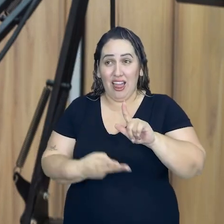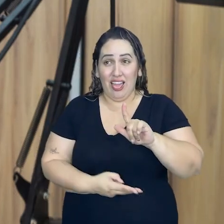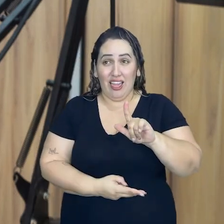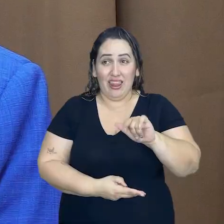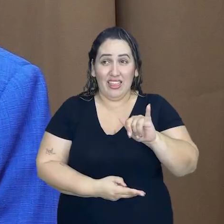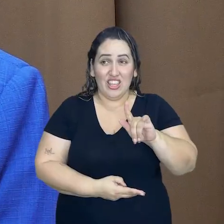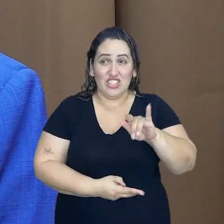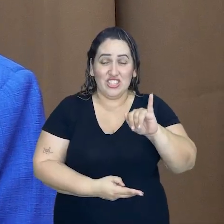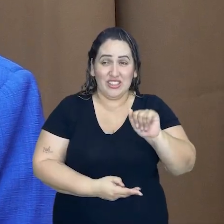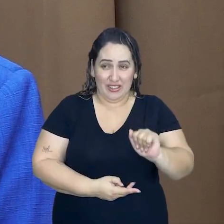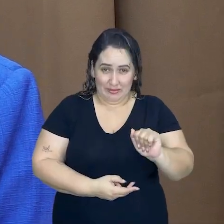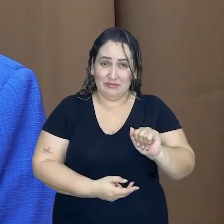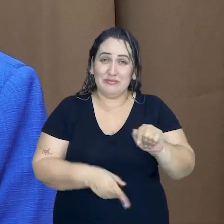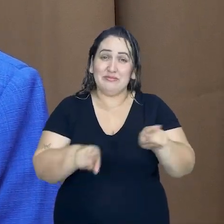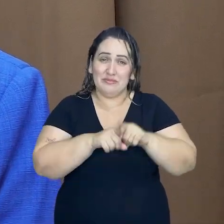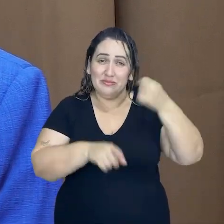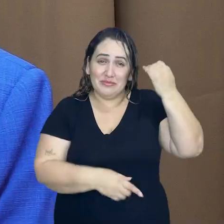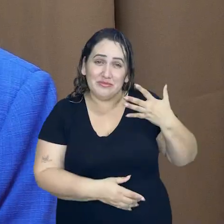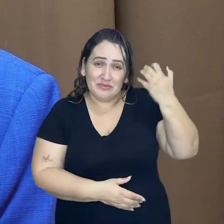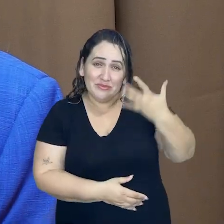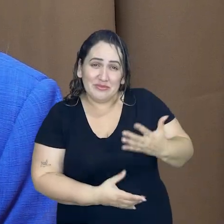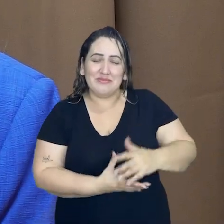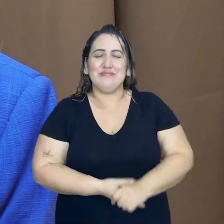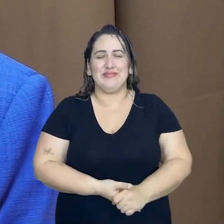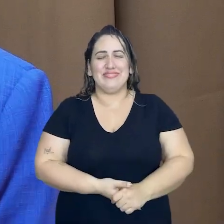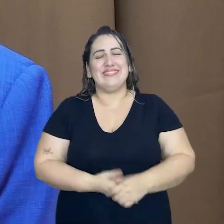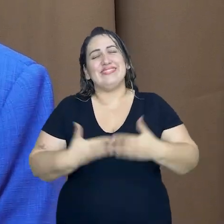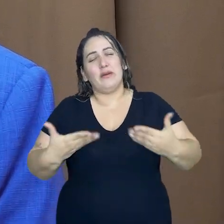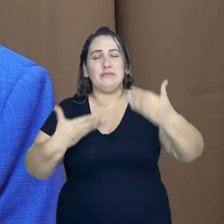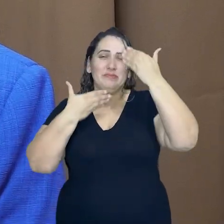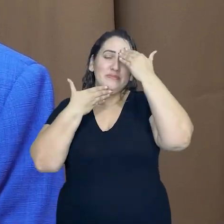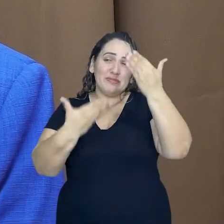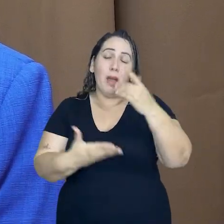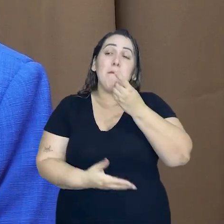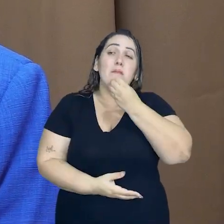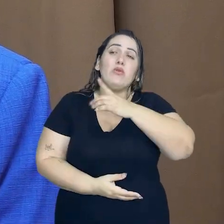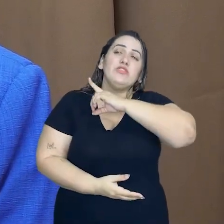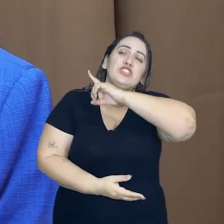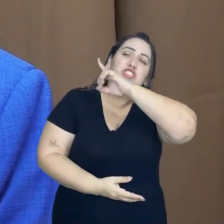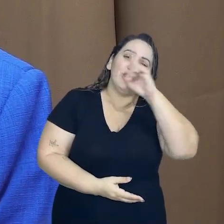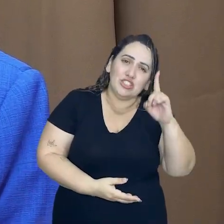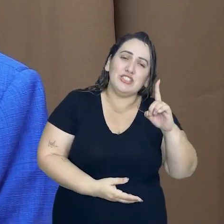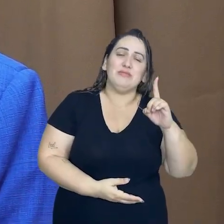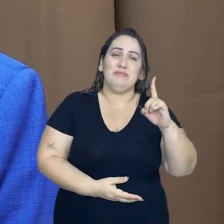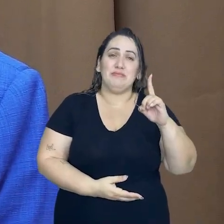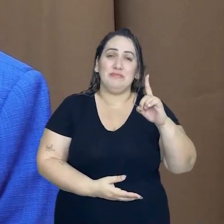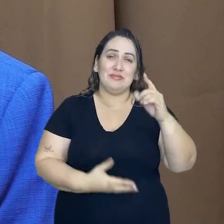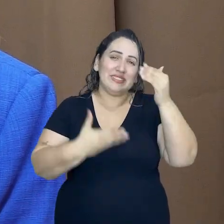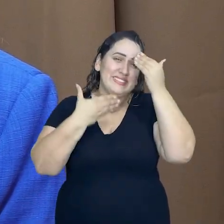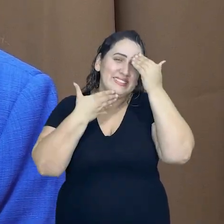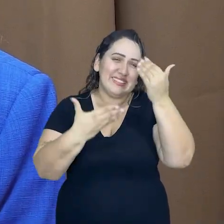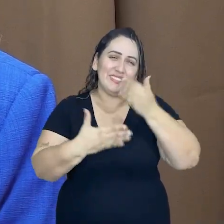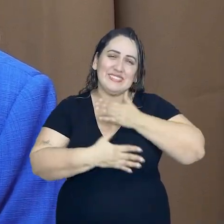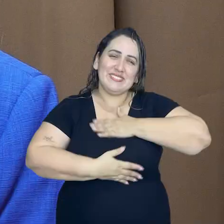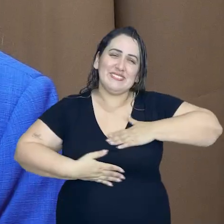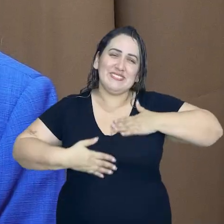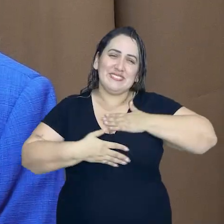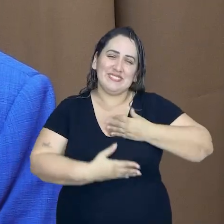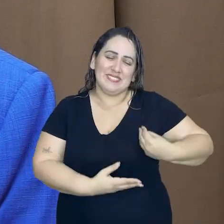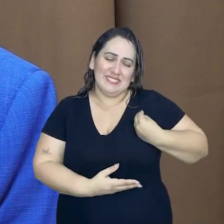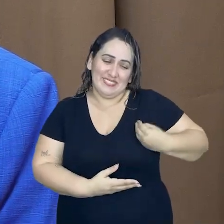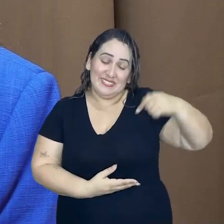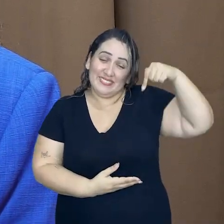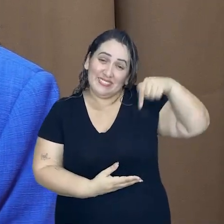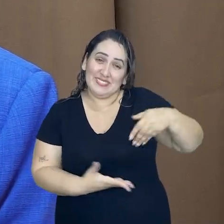gente. Tá, primeiramente, muito bom dia, né? E agradecer, me sinto muito grata por estar